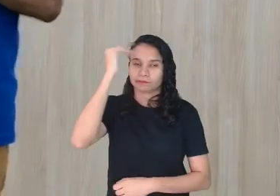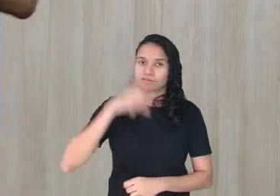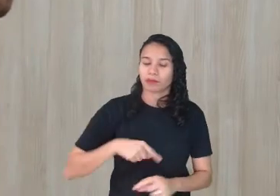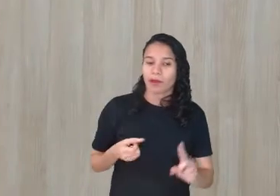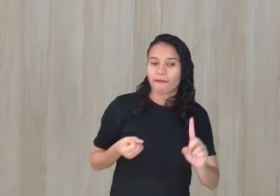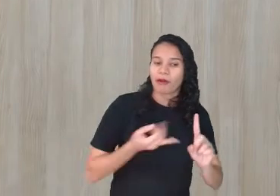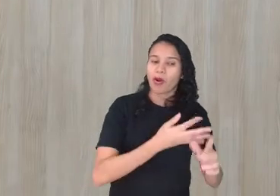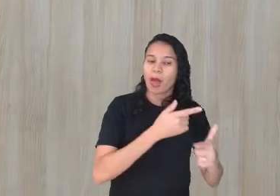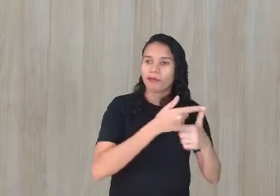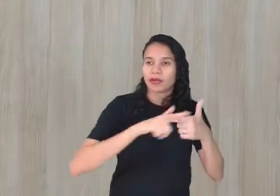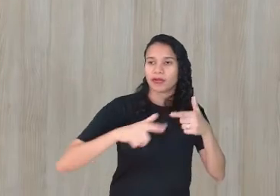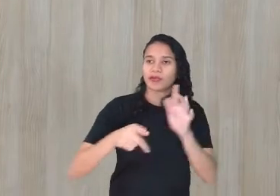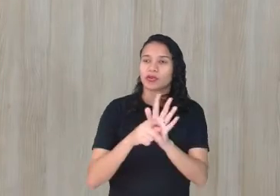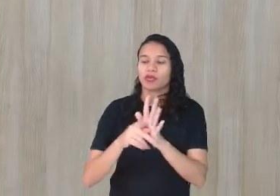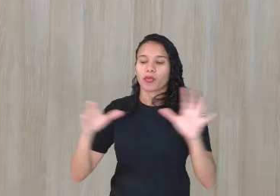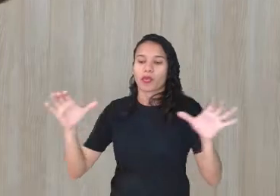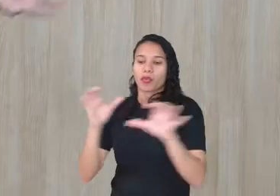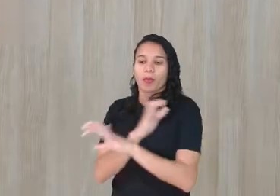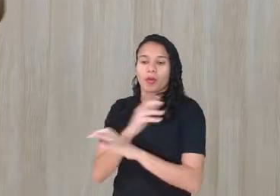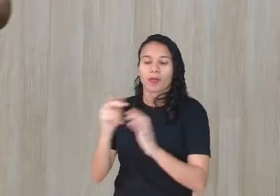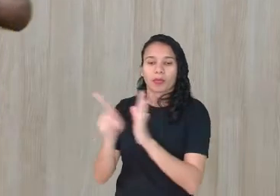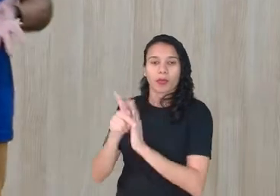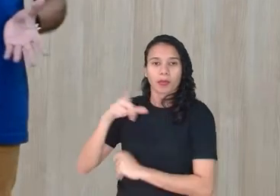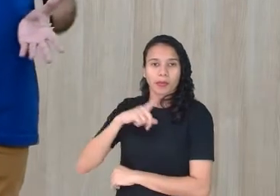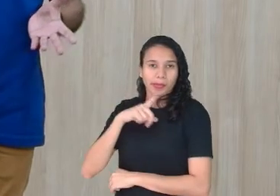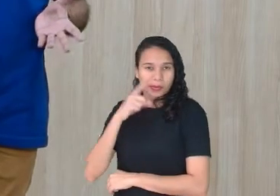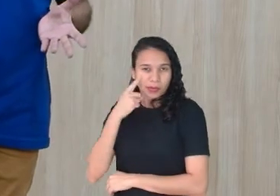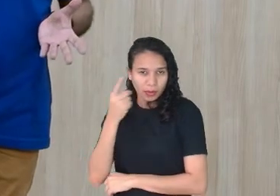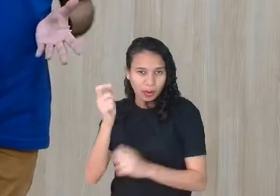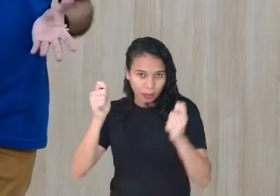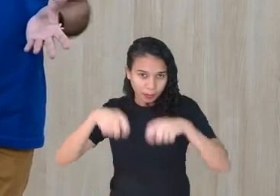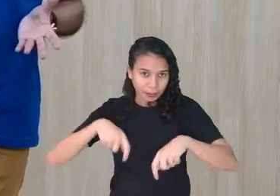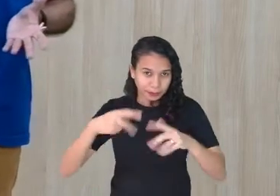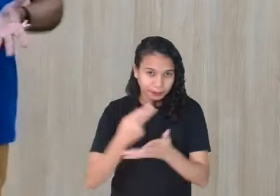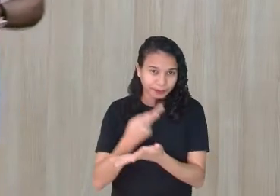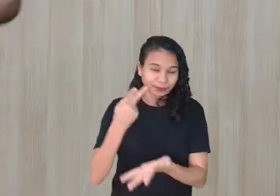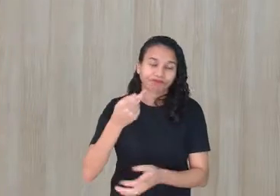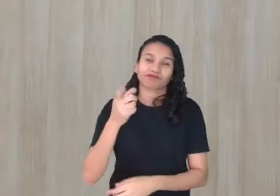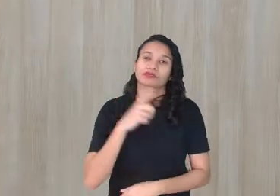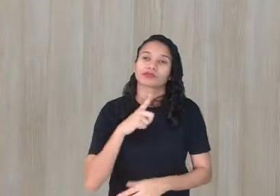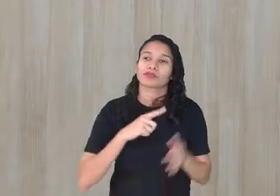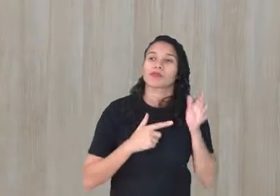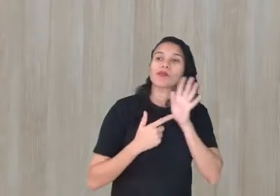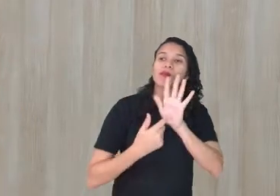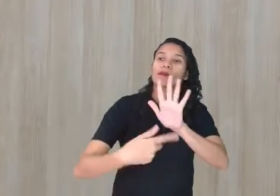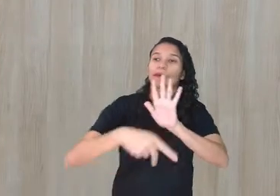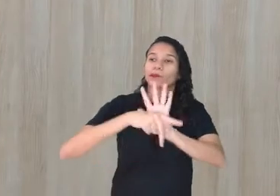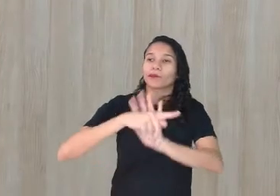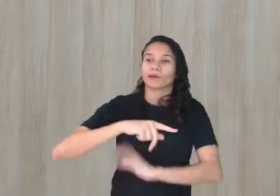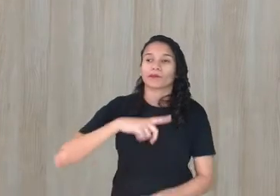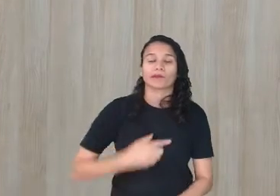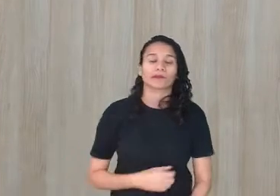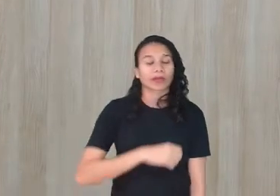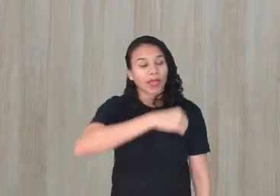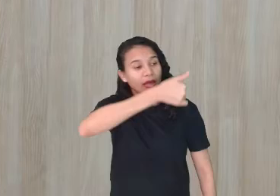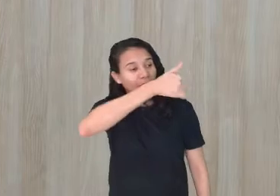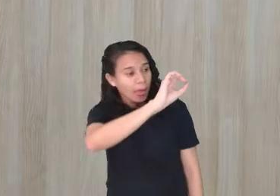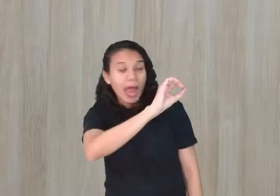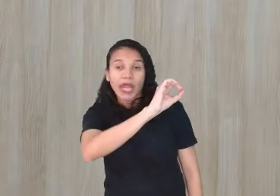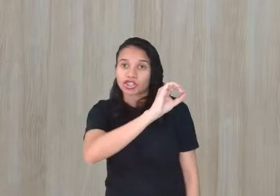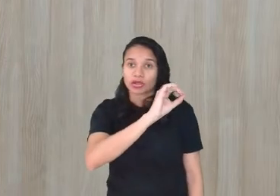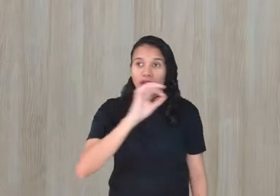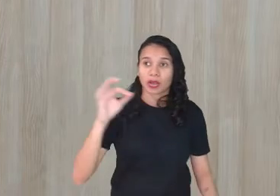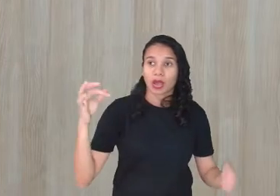favoráveis dividido pelos o total de possíveis casos que pode acontecer. Então, se eu tenho aqui destacado 10 camisas,